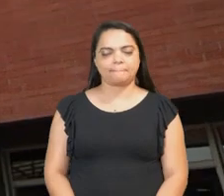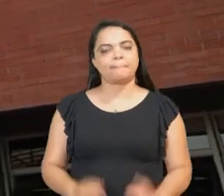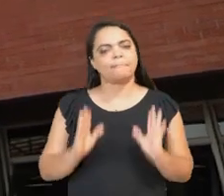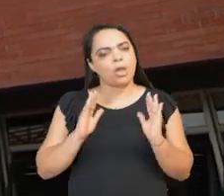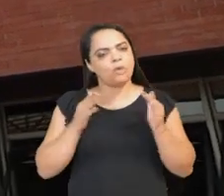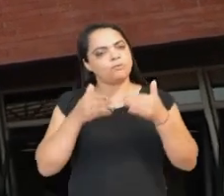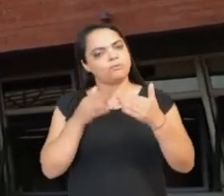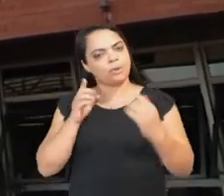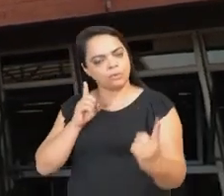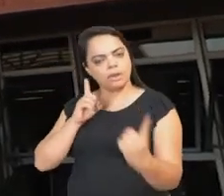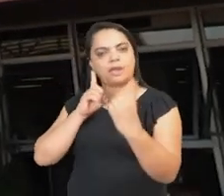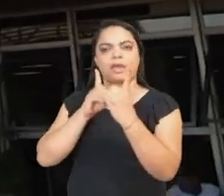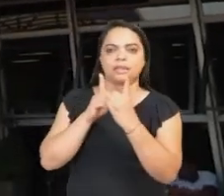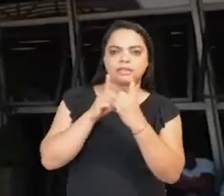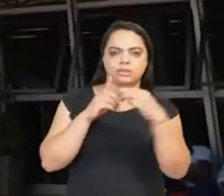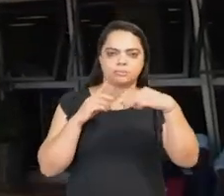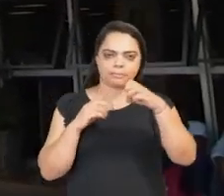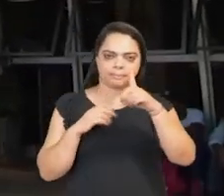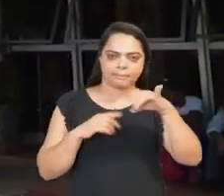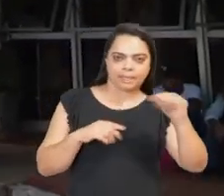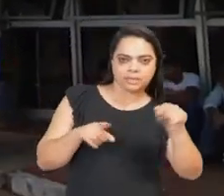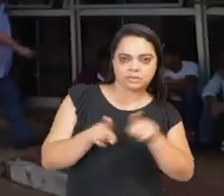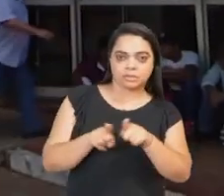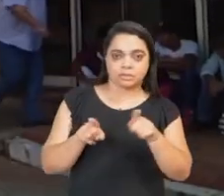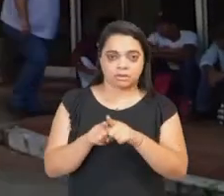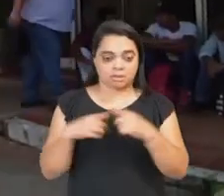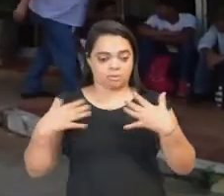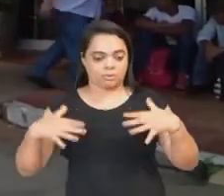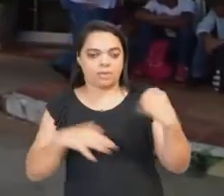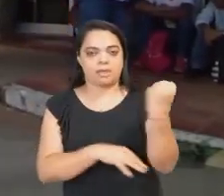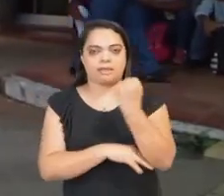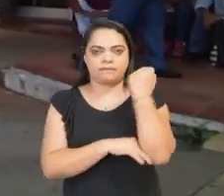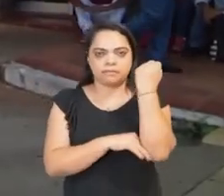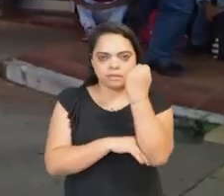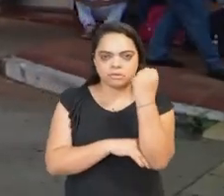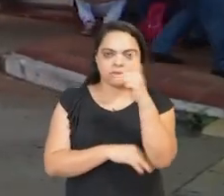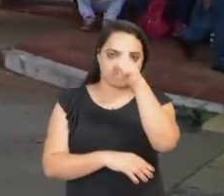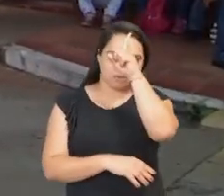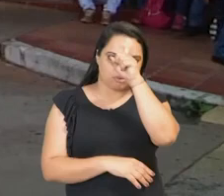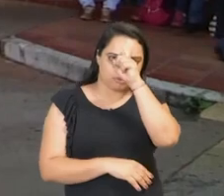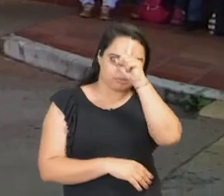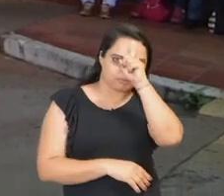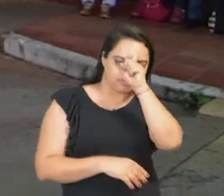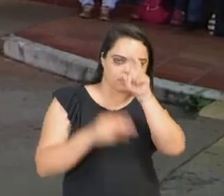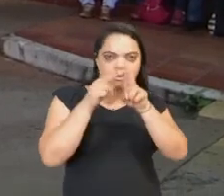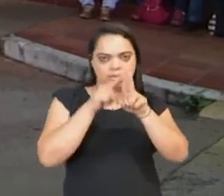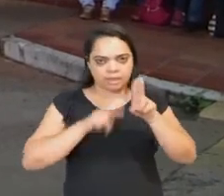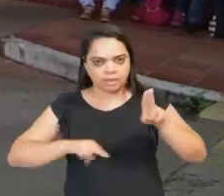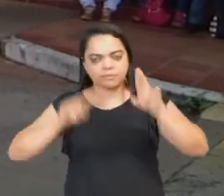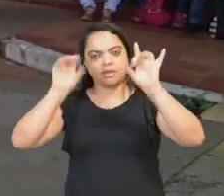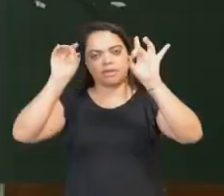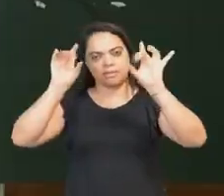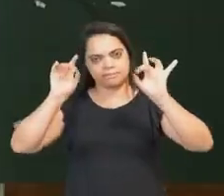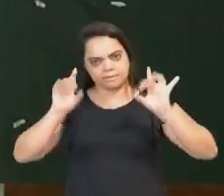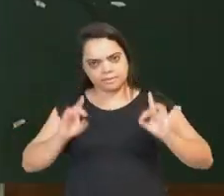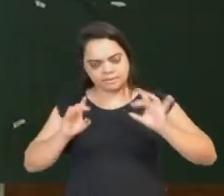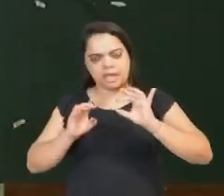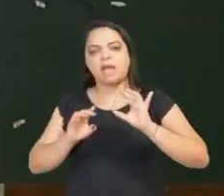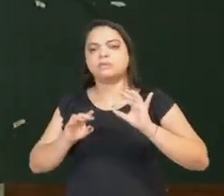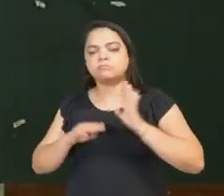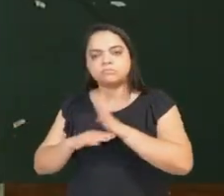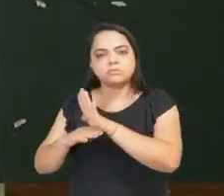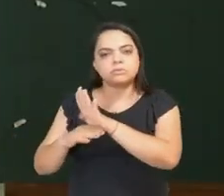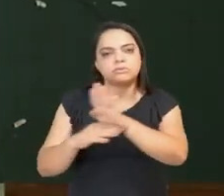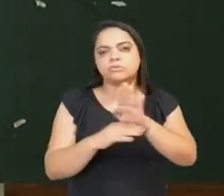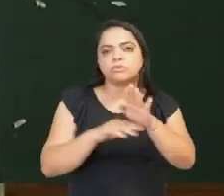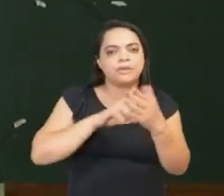com foco em atendimentos de média e alta complexidade o Hospital de Clínicas da Ufa especializado na